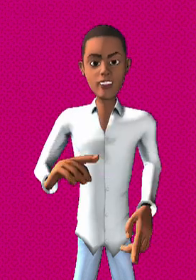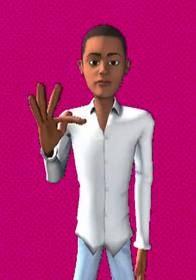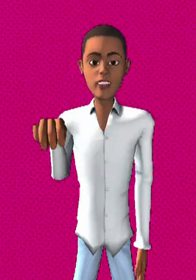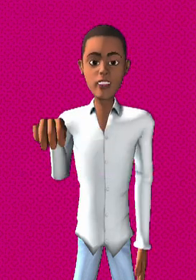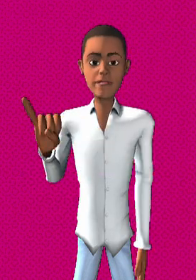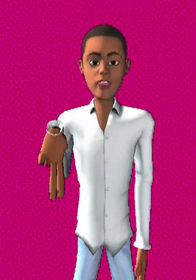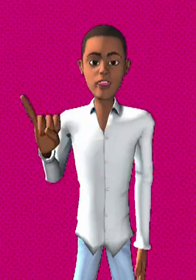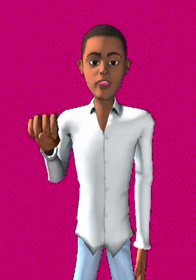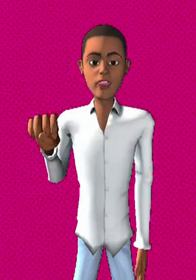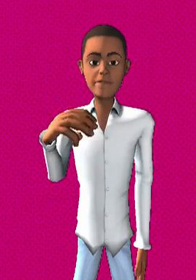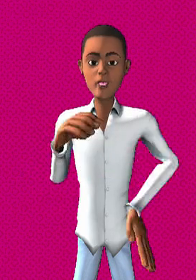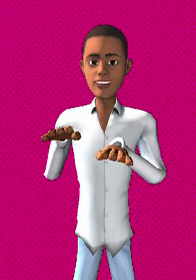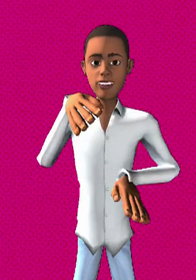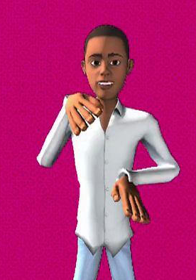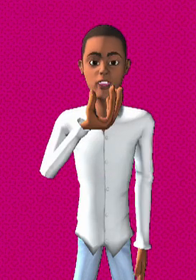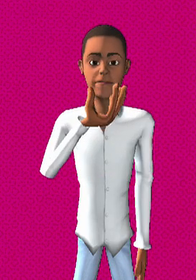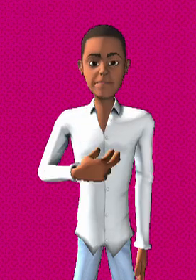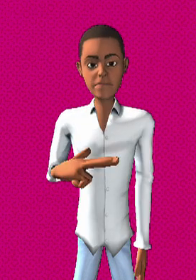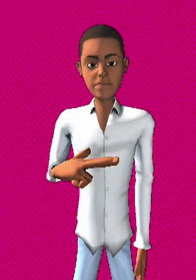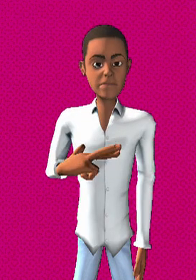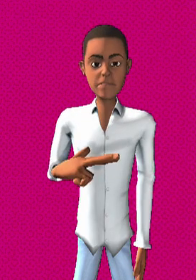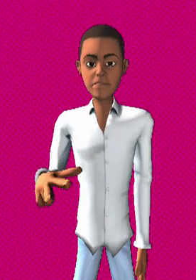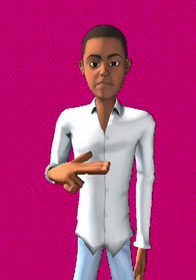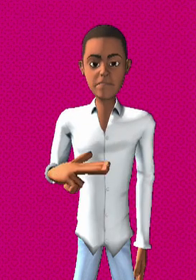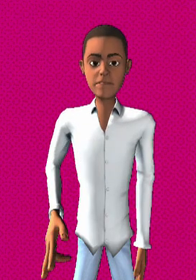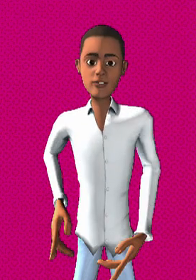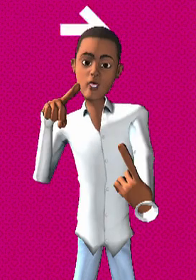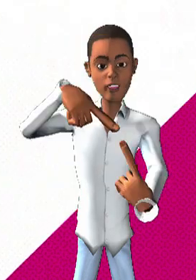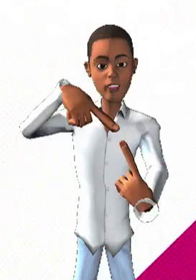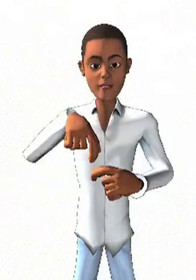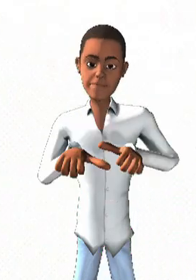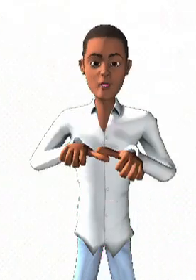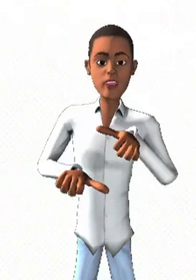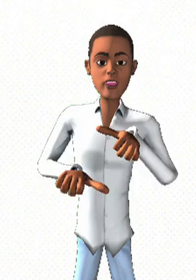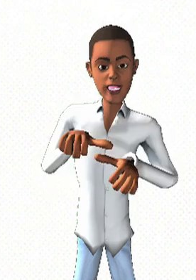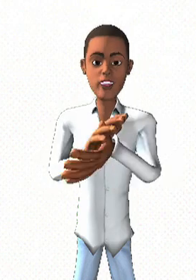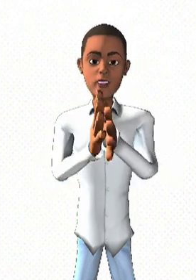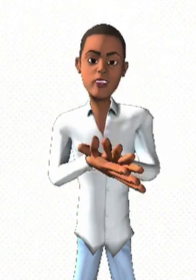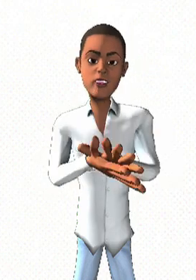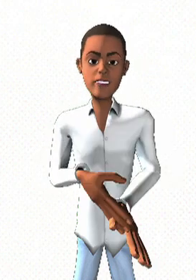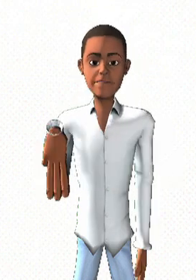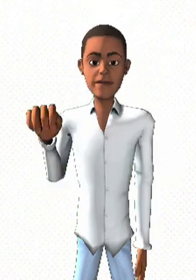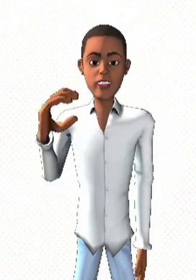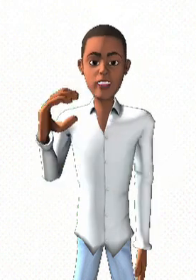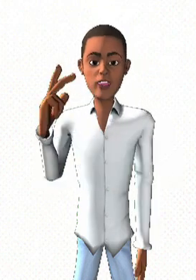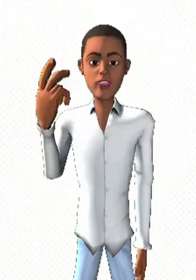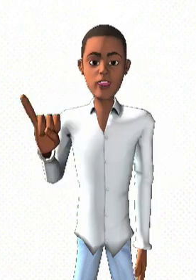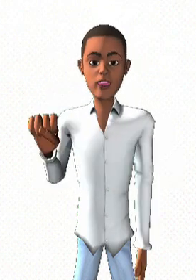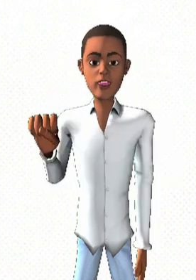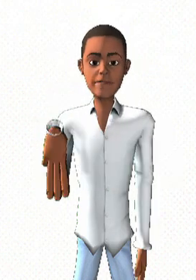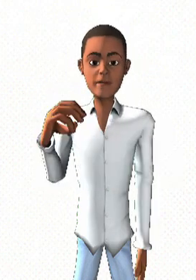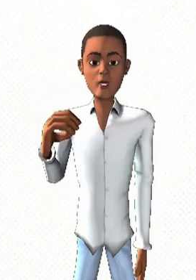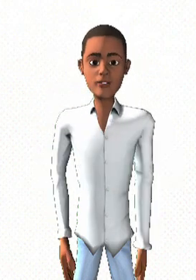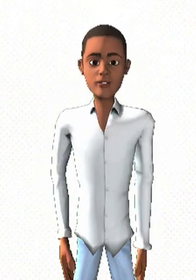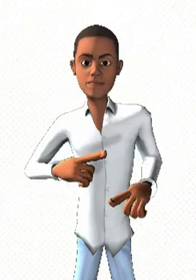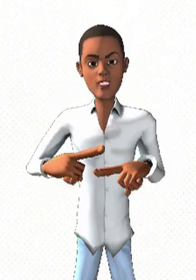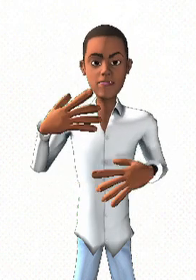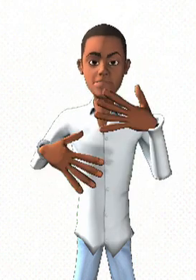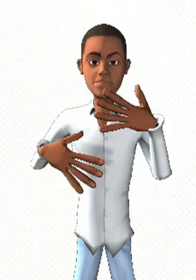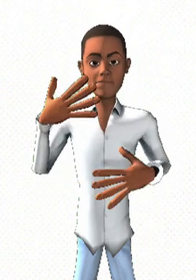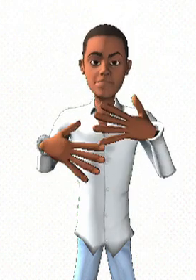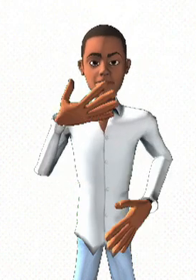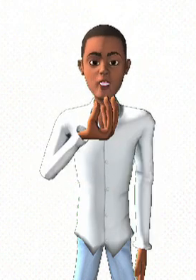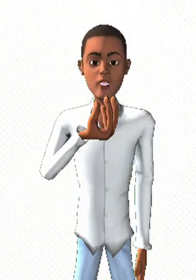O feminismo não defende a superioridade das mulheres. Seu objetivo primordial é desconstruir o machismo que